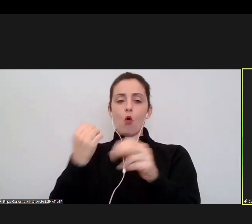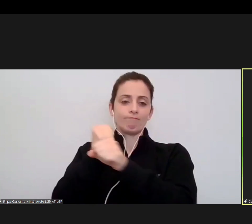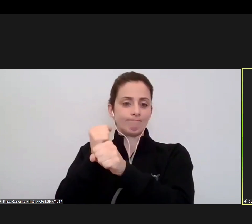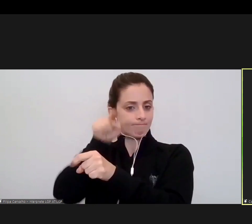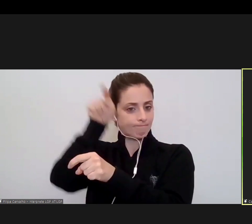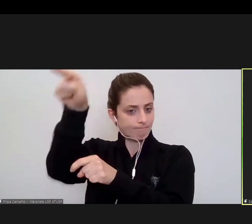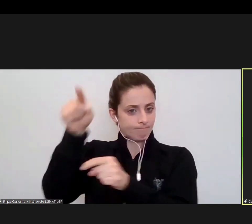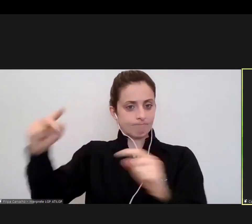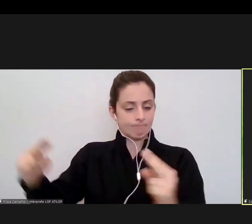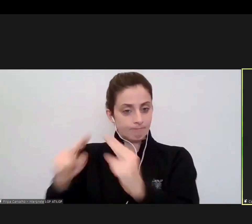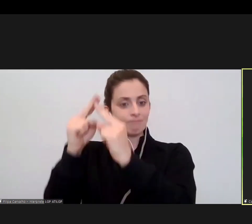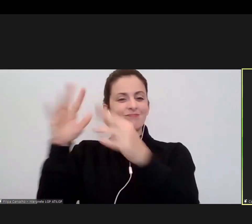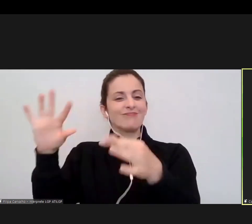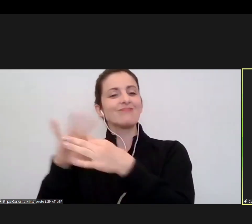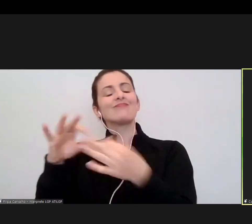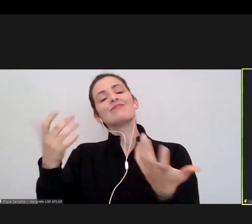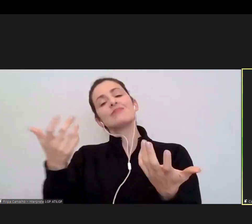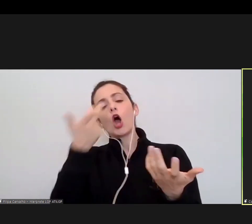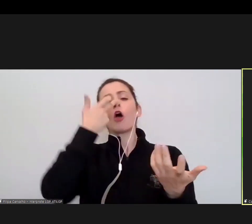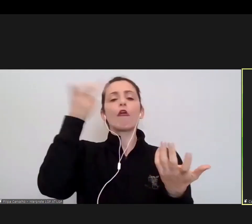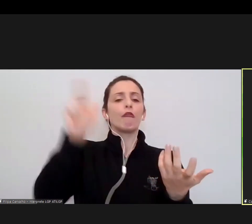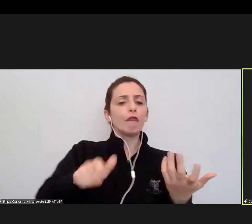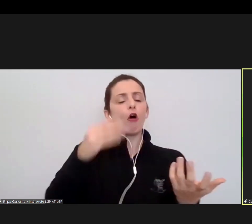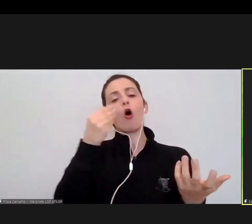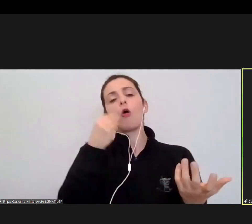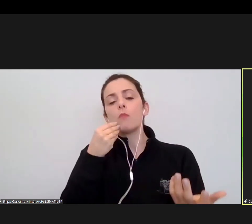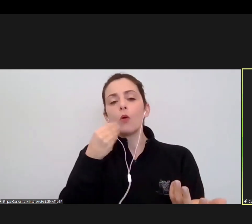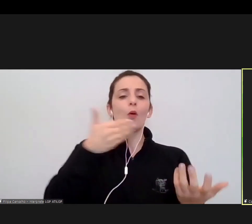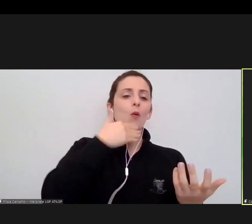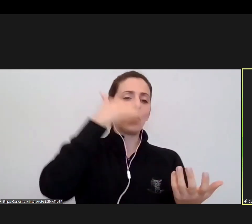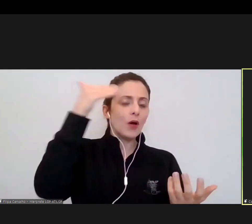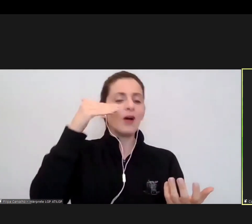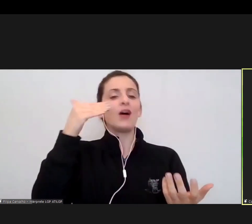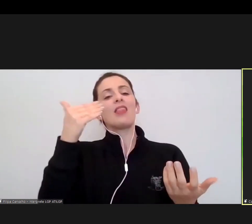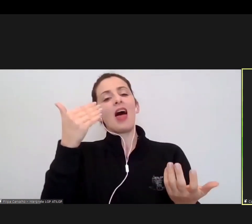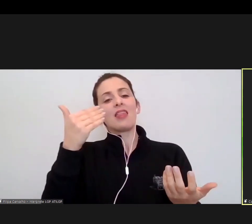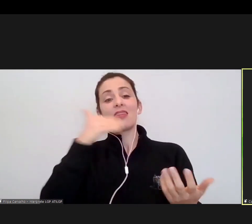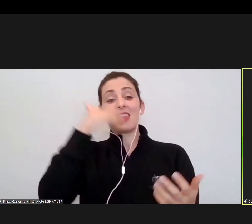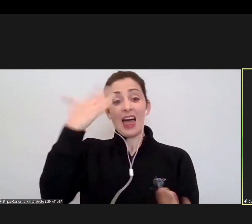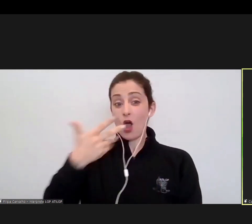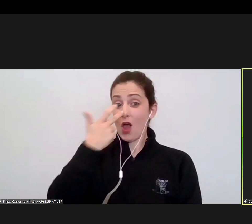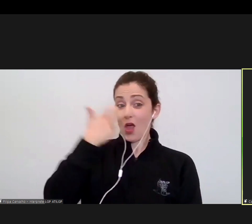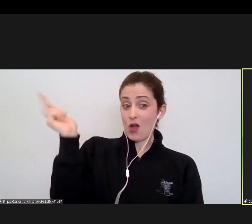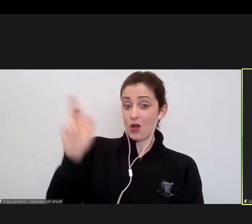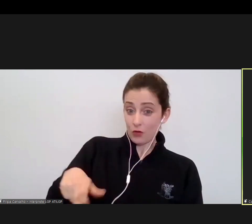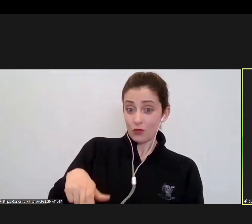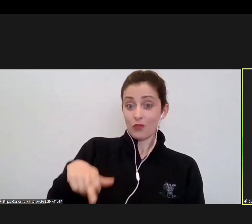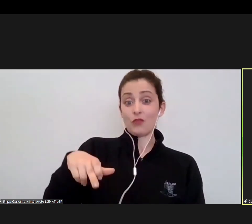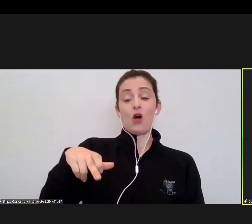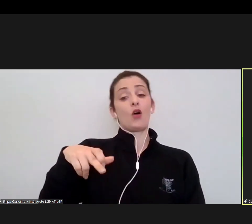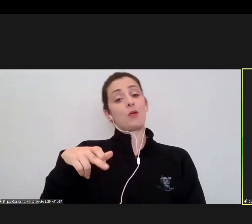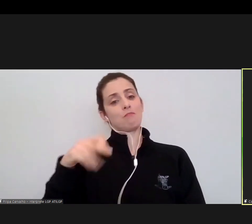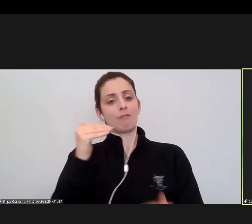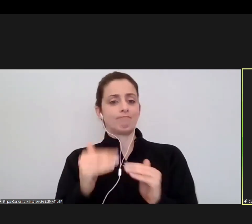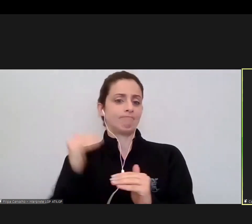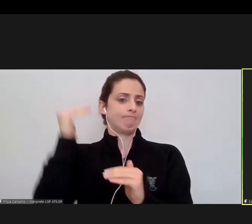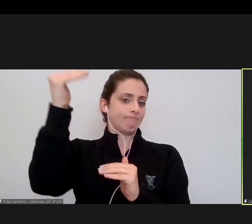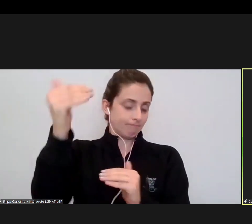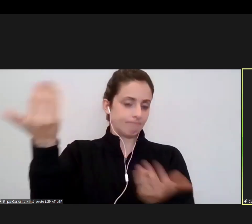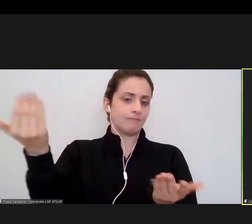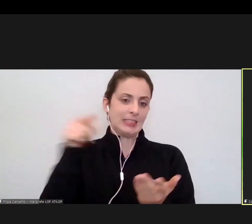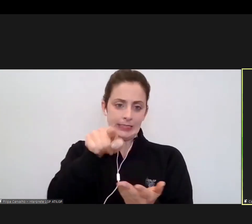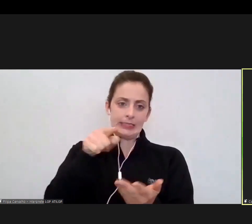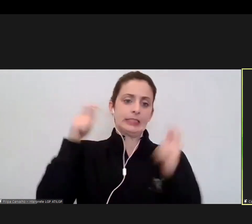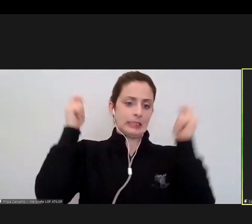da reforma do sistema de pensões e o aumento da idade para 64 anos. Bom, já sabemos hoje que não passou moção de censura, o que quer dizer que o governo